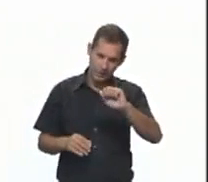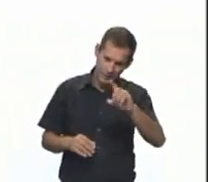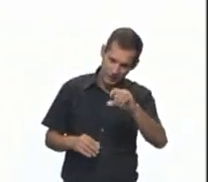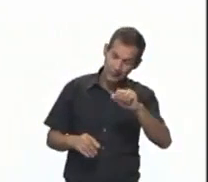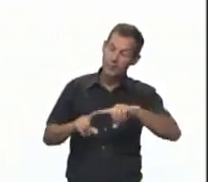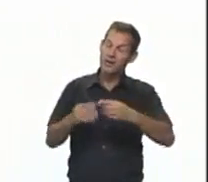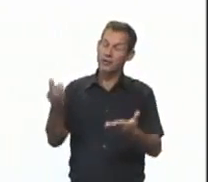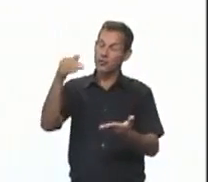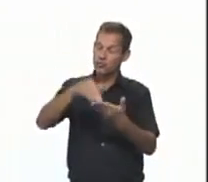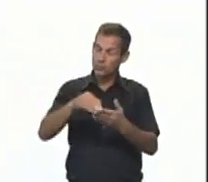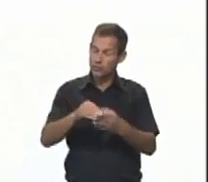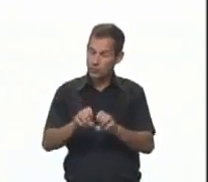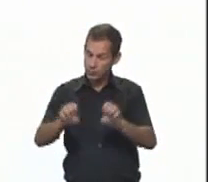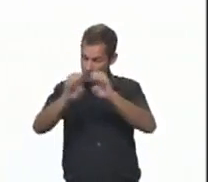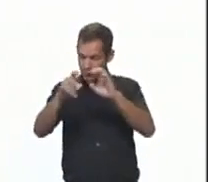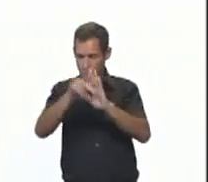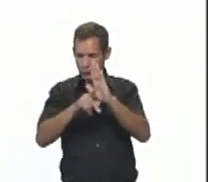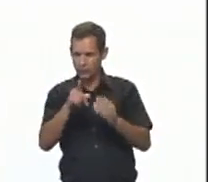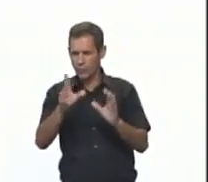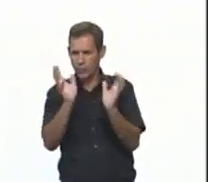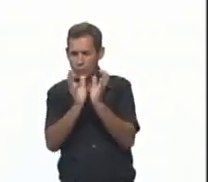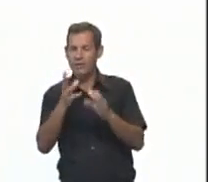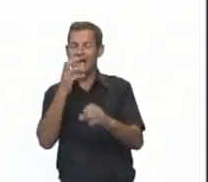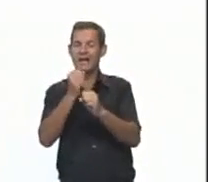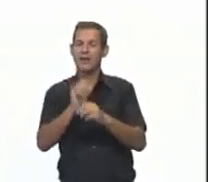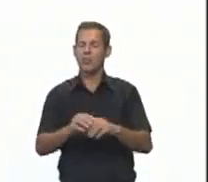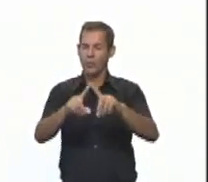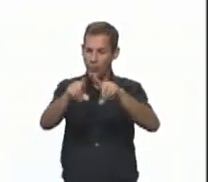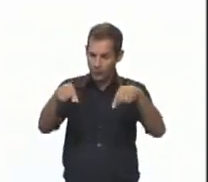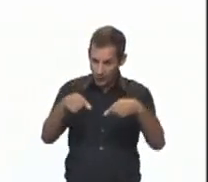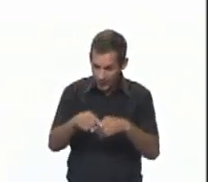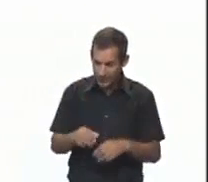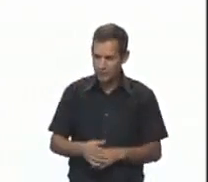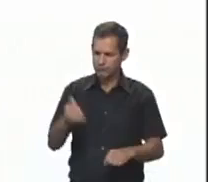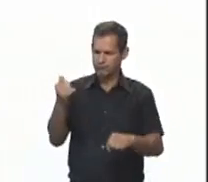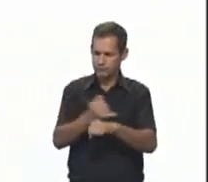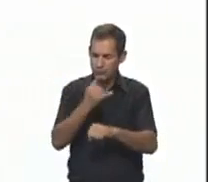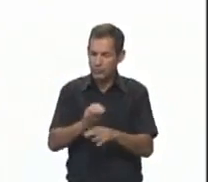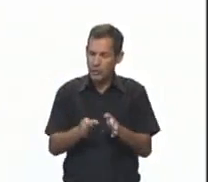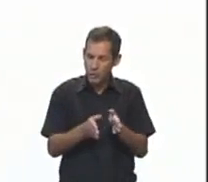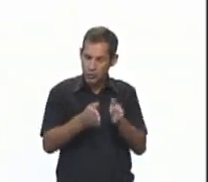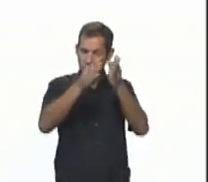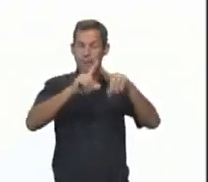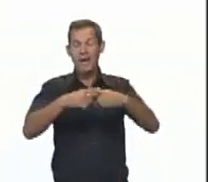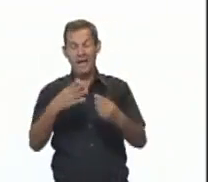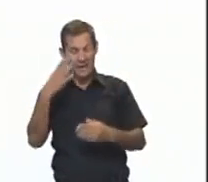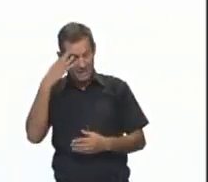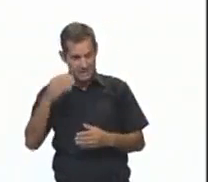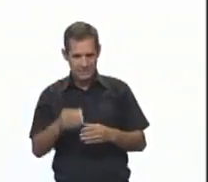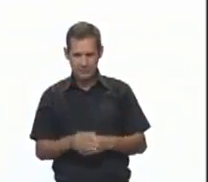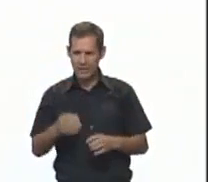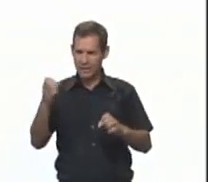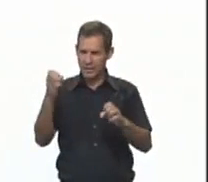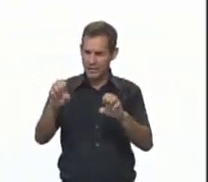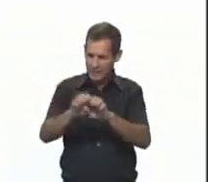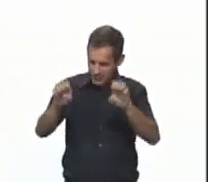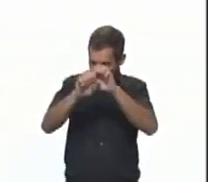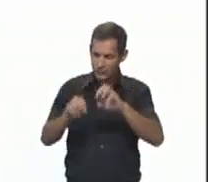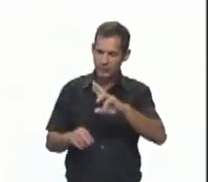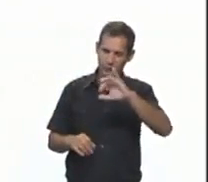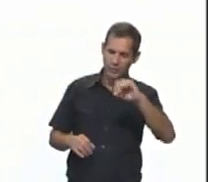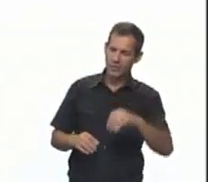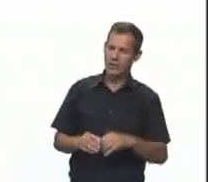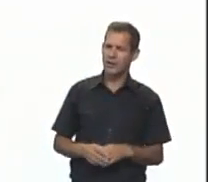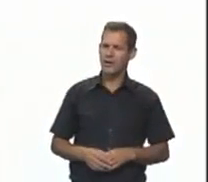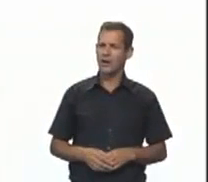como última etapa desse projeto, você e sua equipe precisam calcular a área da fundação do edifício. Sabe-se que essa fundação ela possui um raio de meio